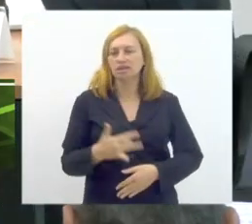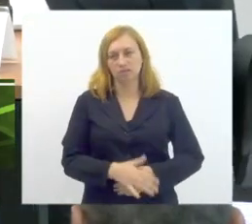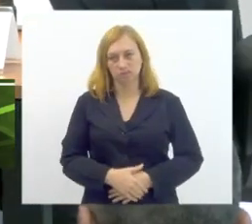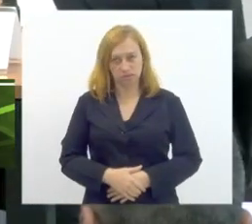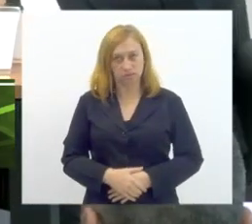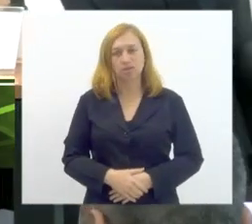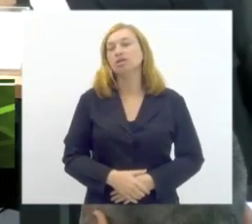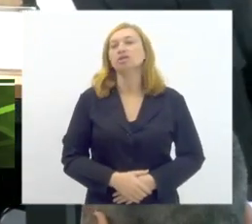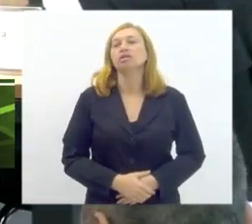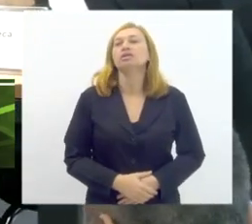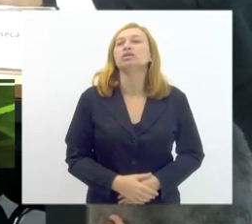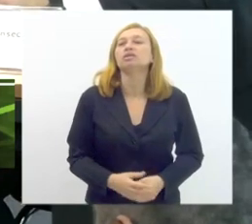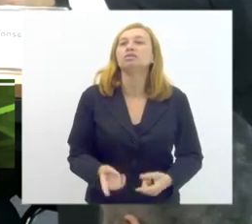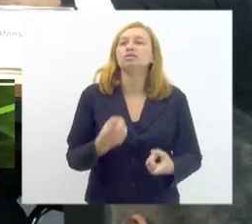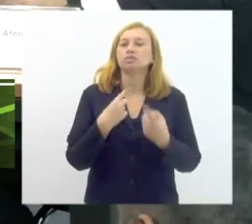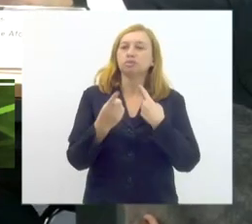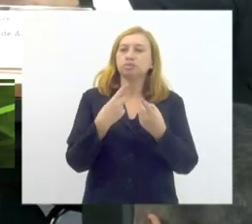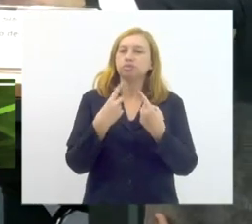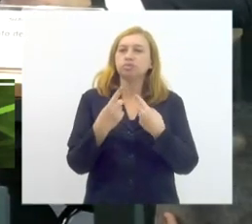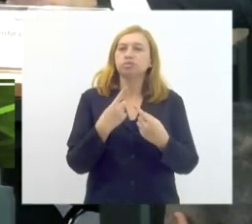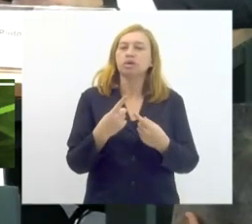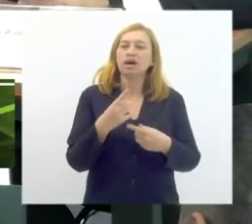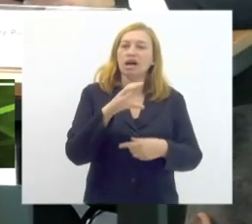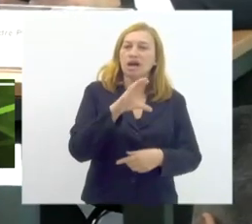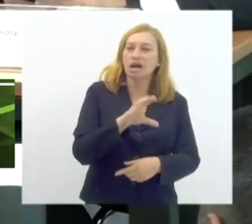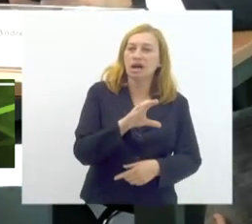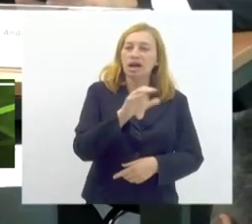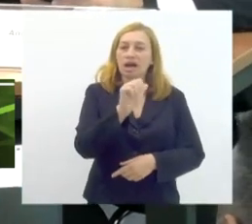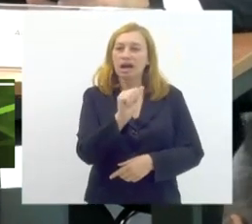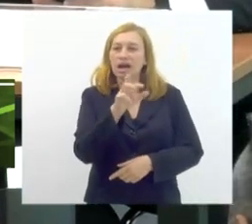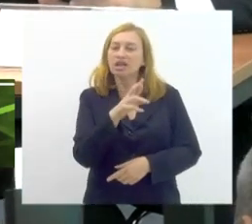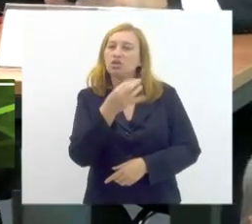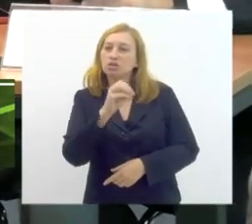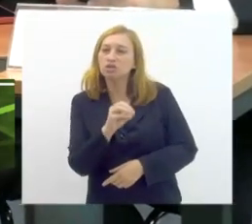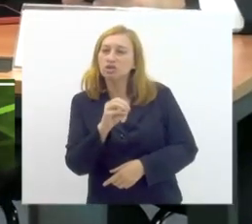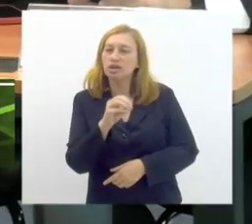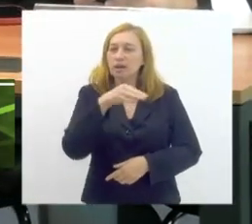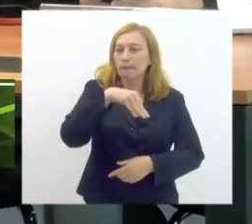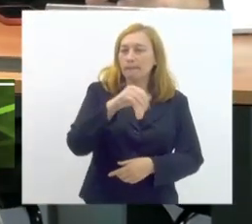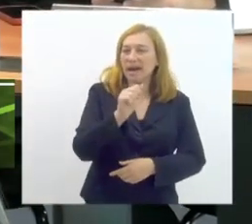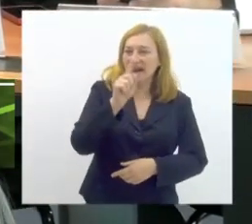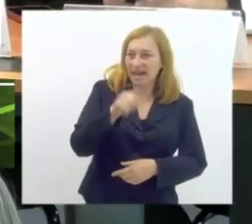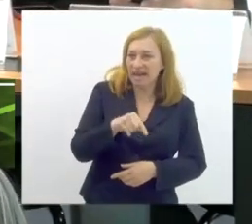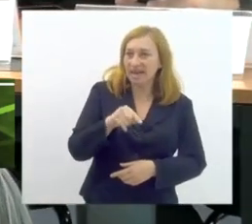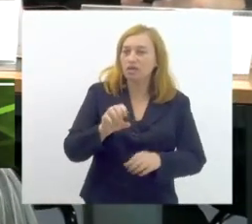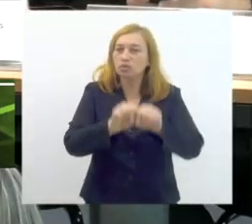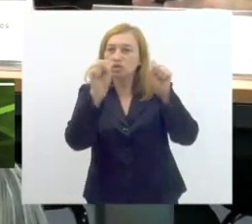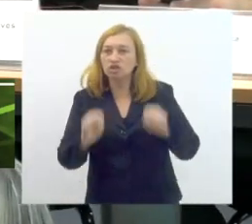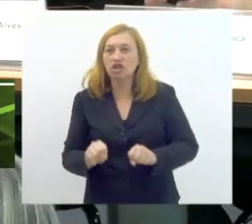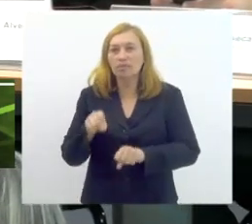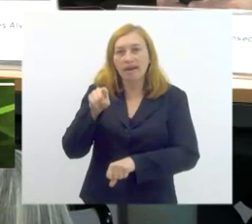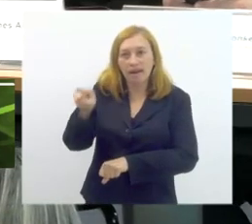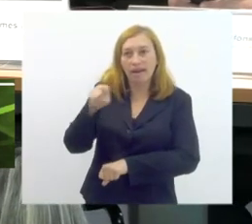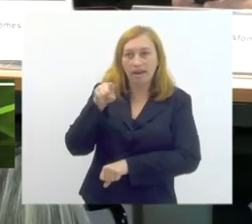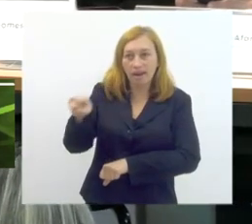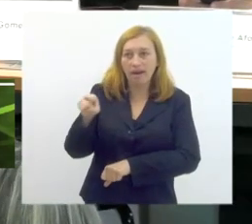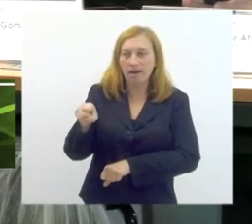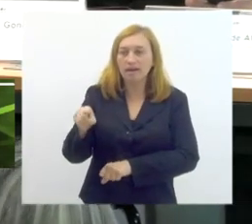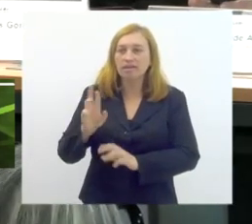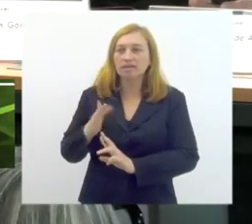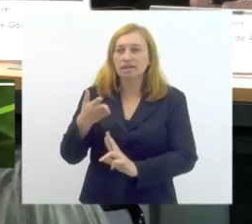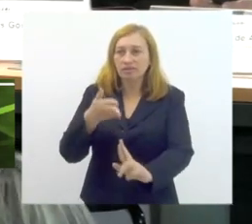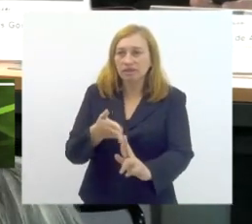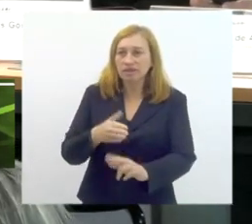nós pactuamos a parte de cardiologia ali com Macaé, e o sistema lá de atendimento nessa